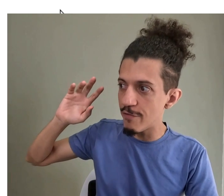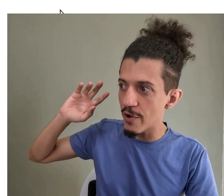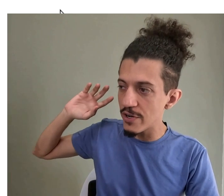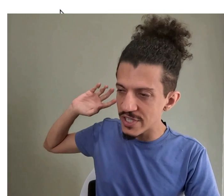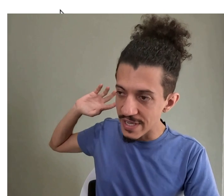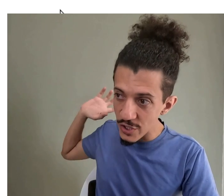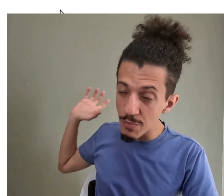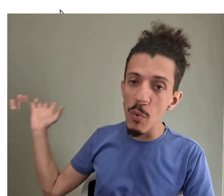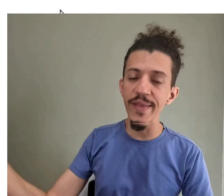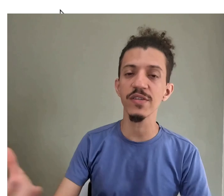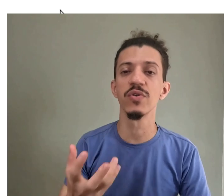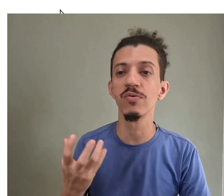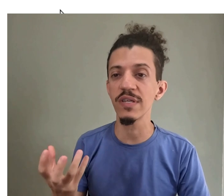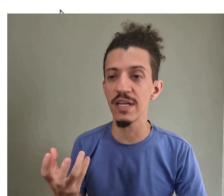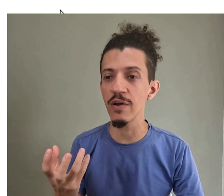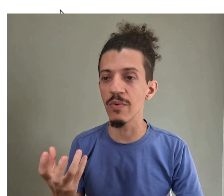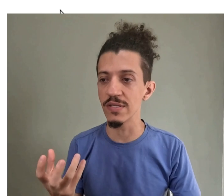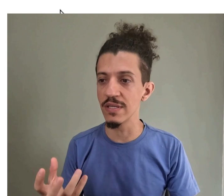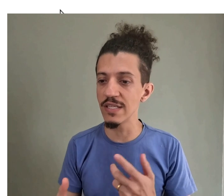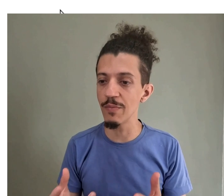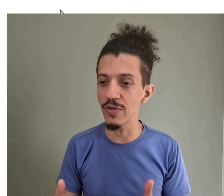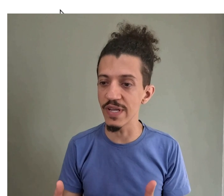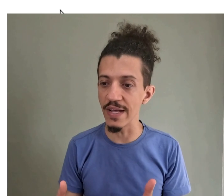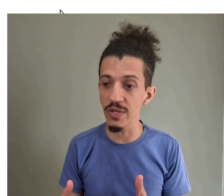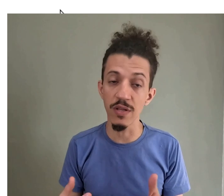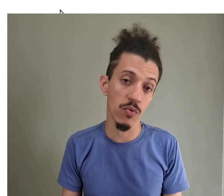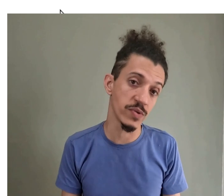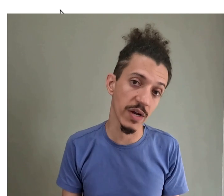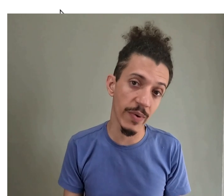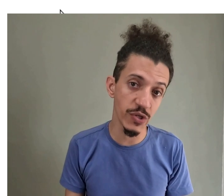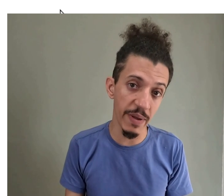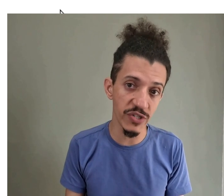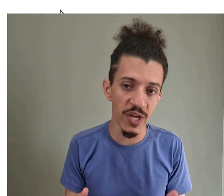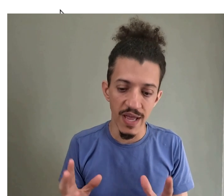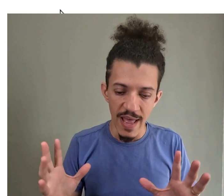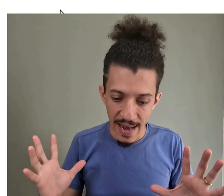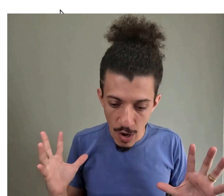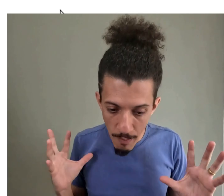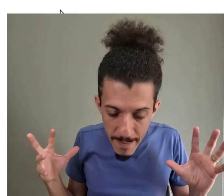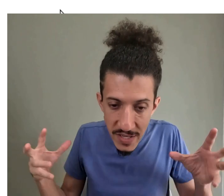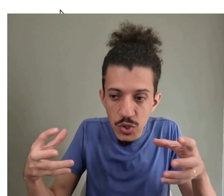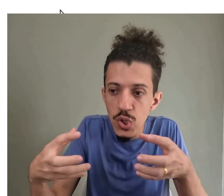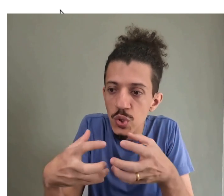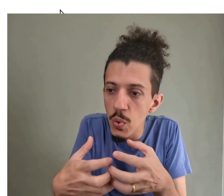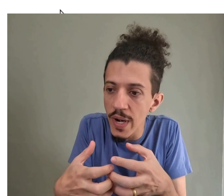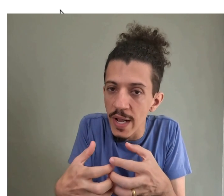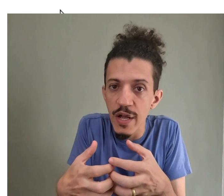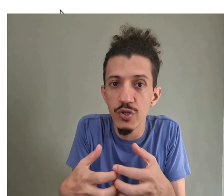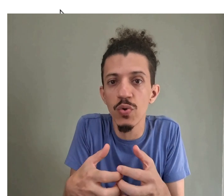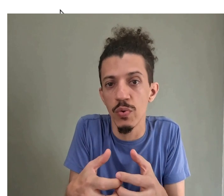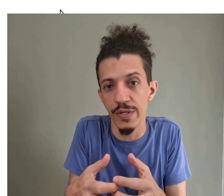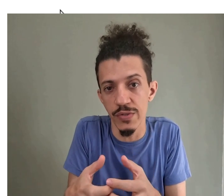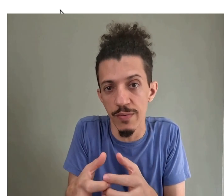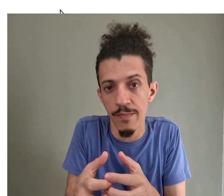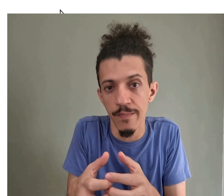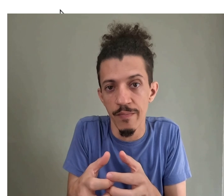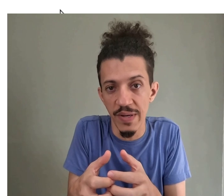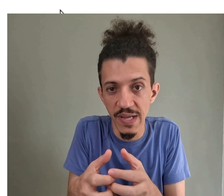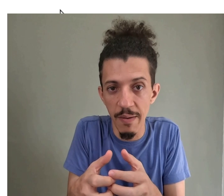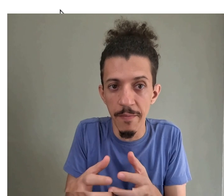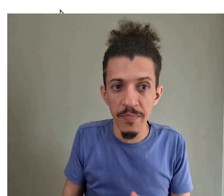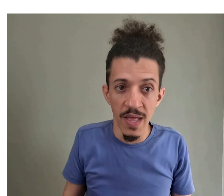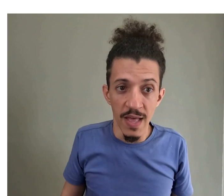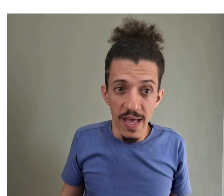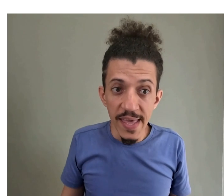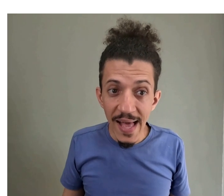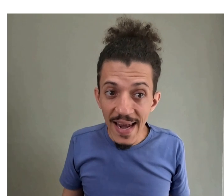que foi originada de muitas outras línguas nesse processo. Então, consequentemente, ela é uma mistura de tudo isso.